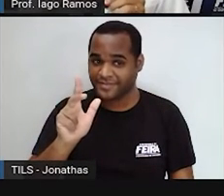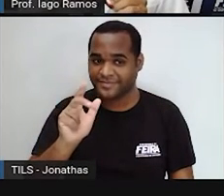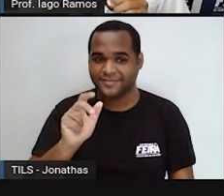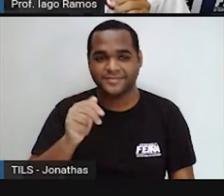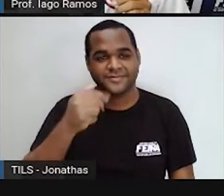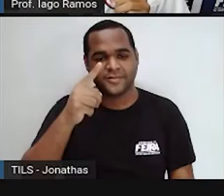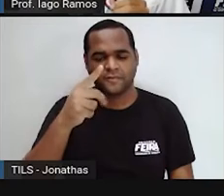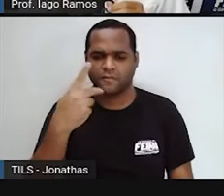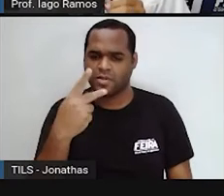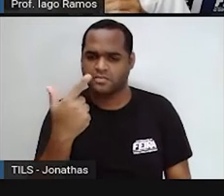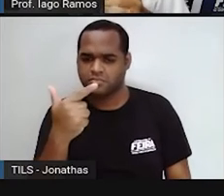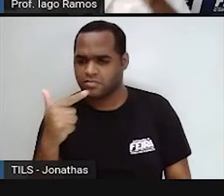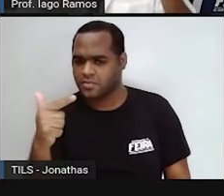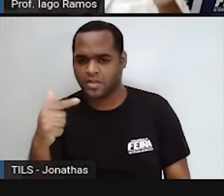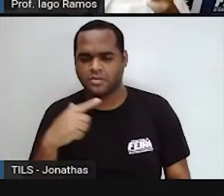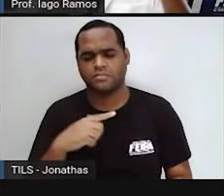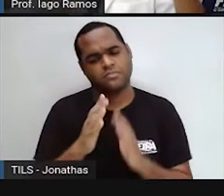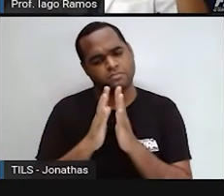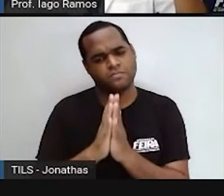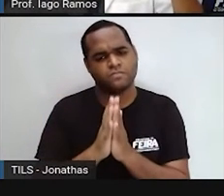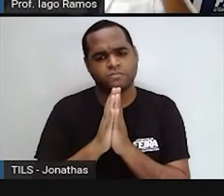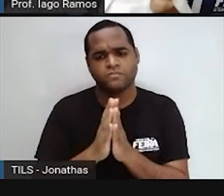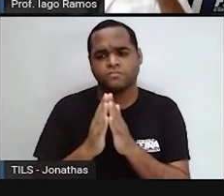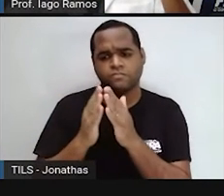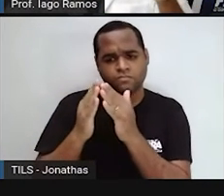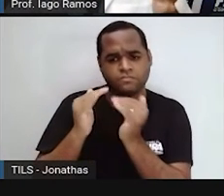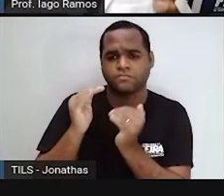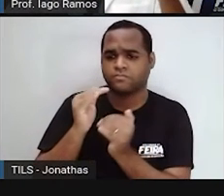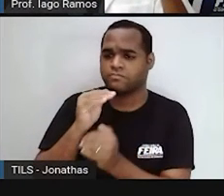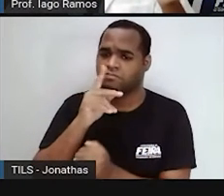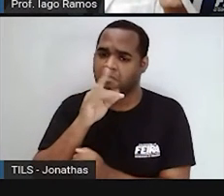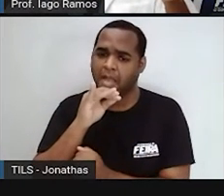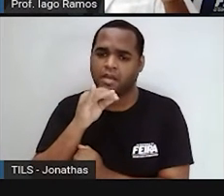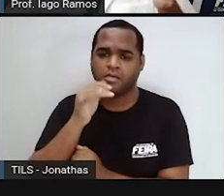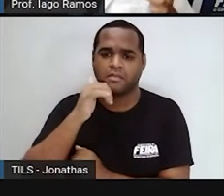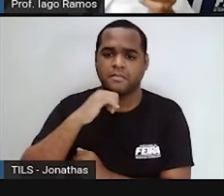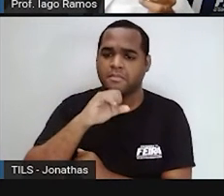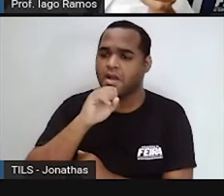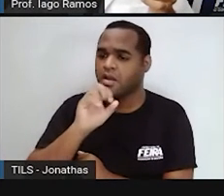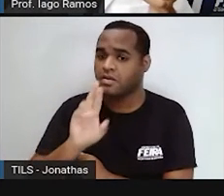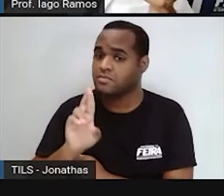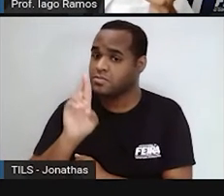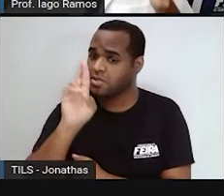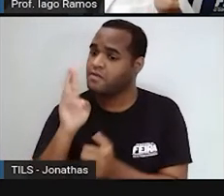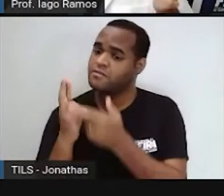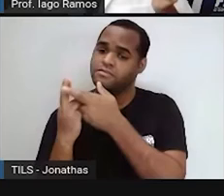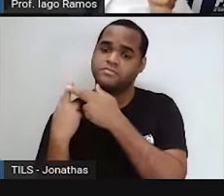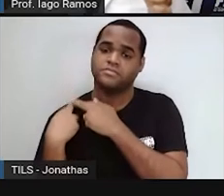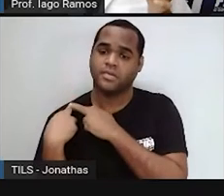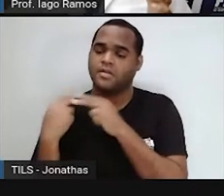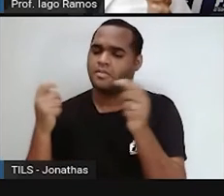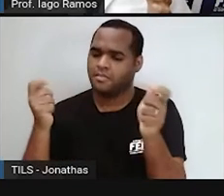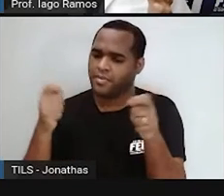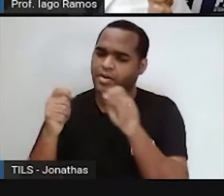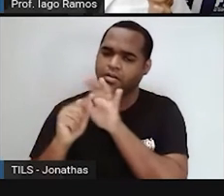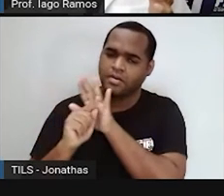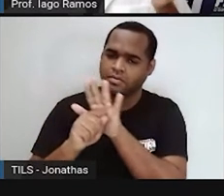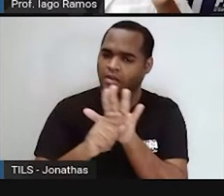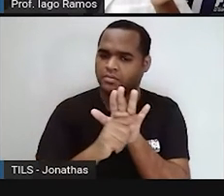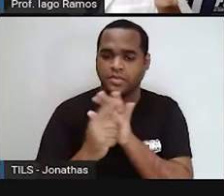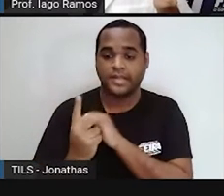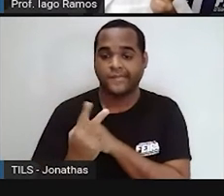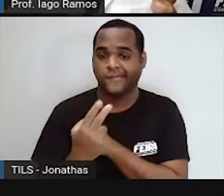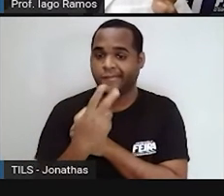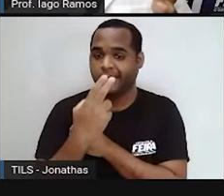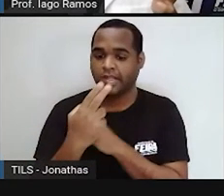se você não tiver por favor chame uma adulto para te ajudar né caso essa tesoura não sejam